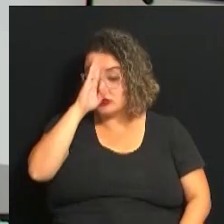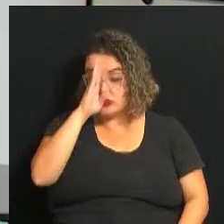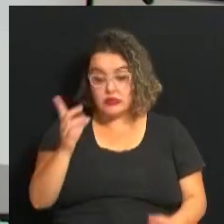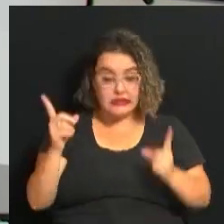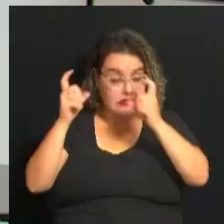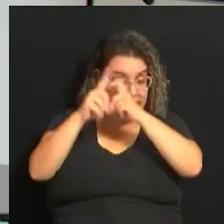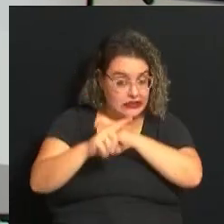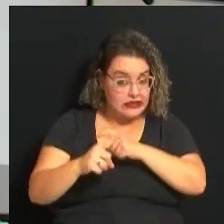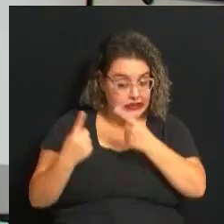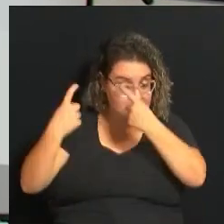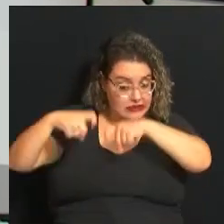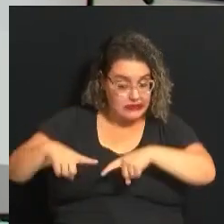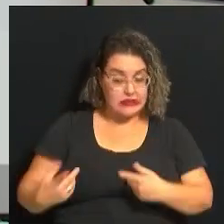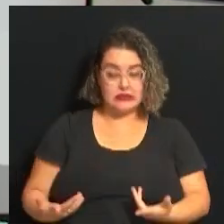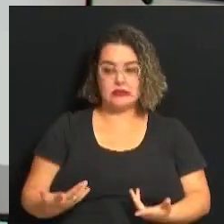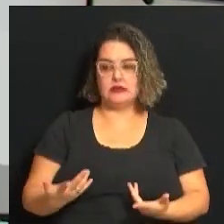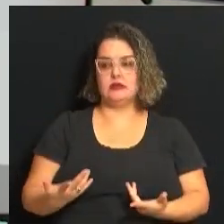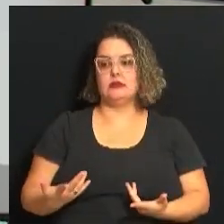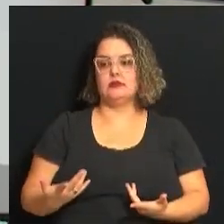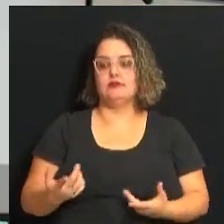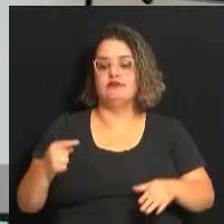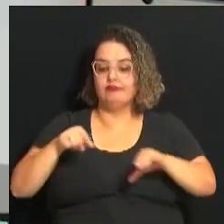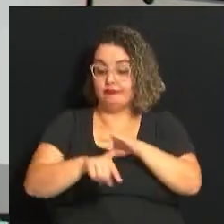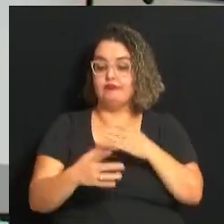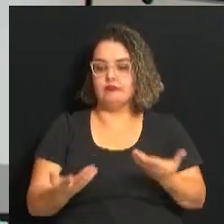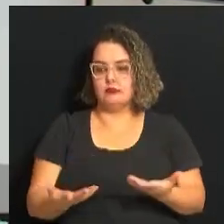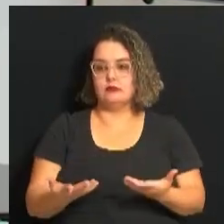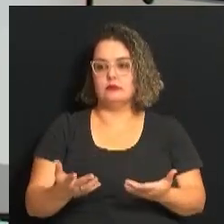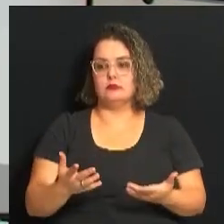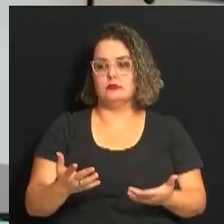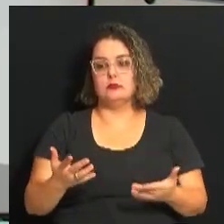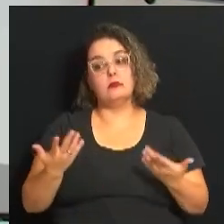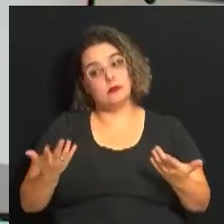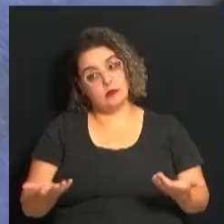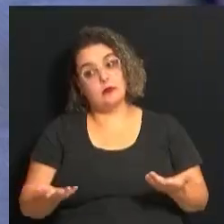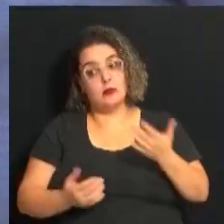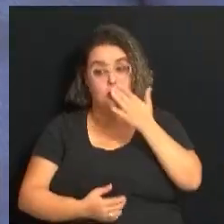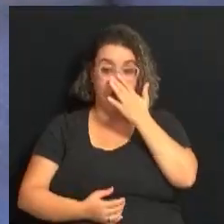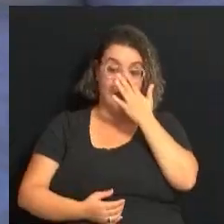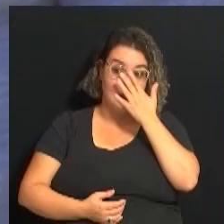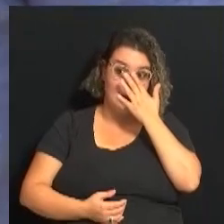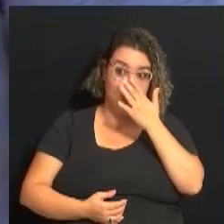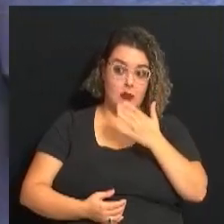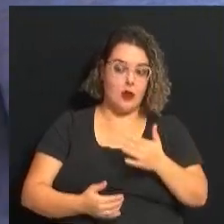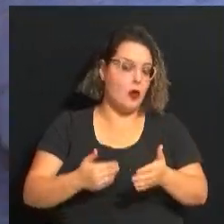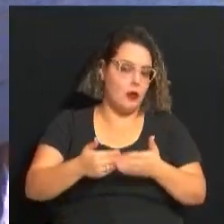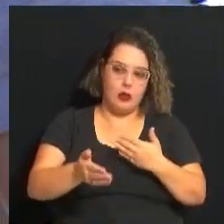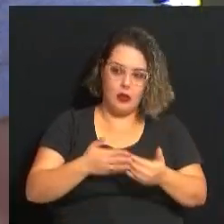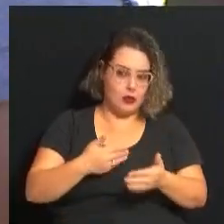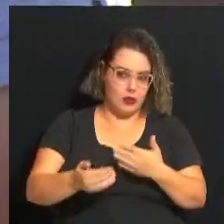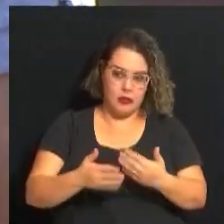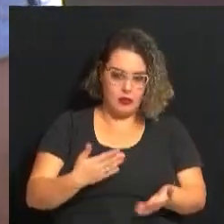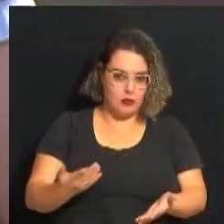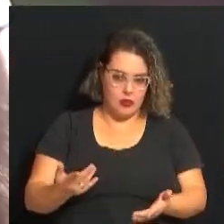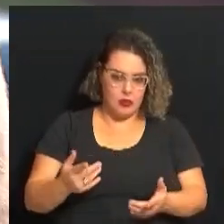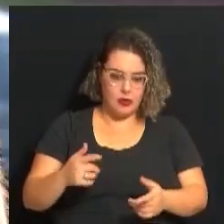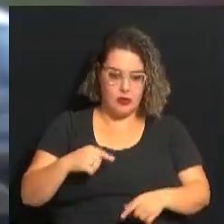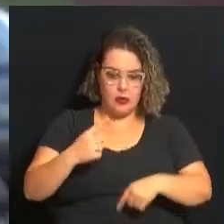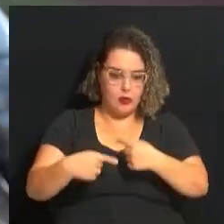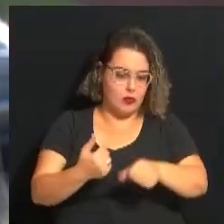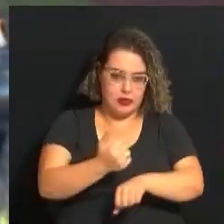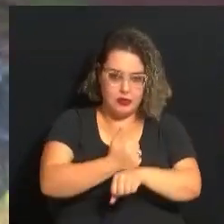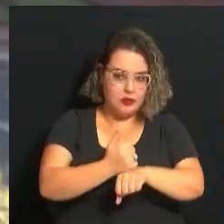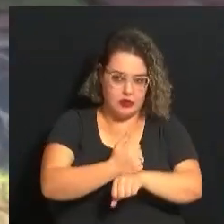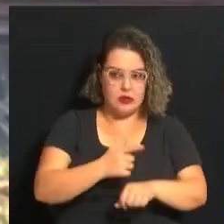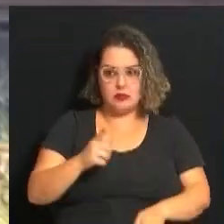principais dificuldades da profissão? Assim como qualquer outra, muitas outras profissões, né, a gente tem, por